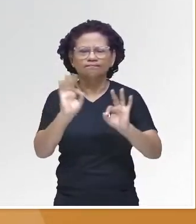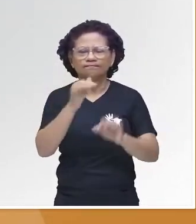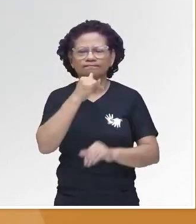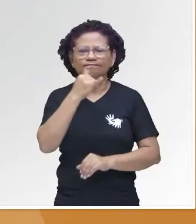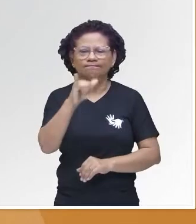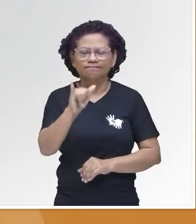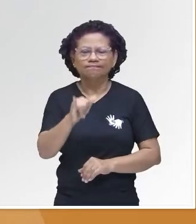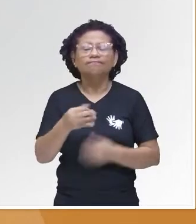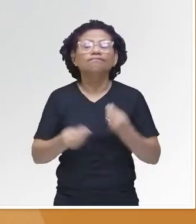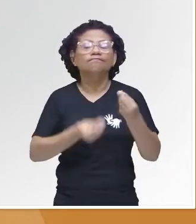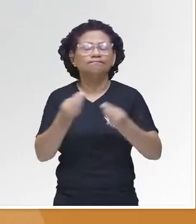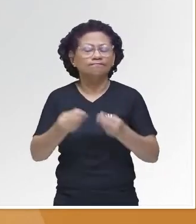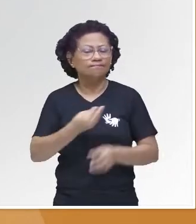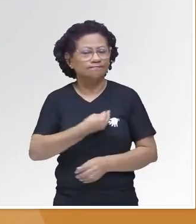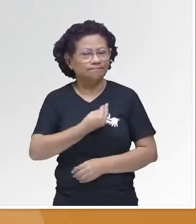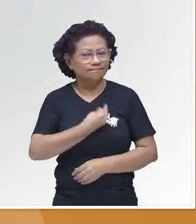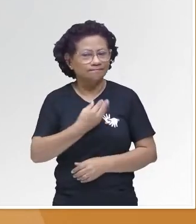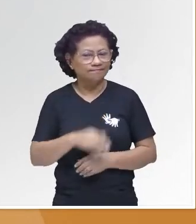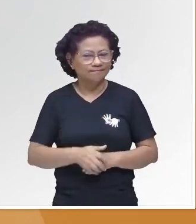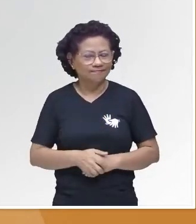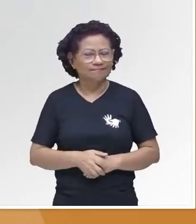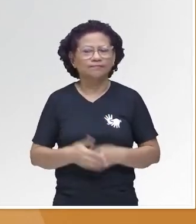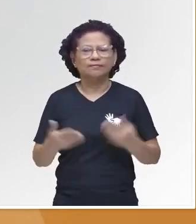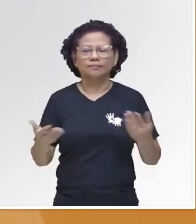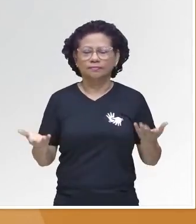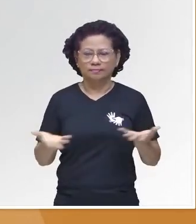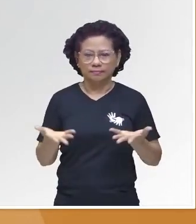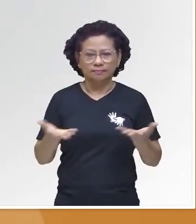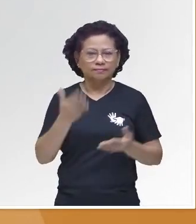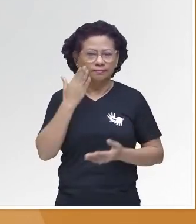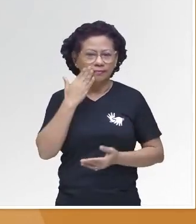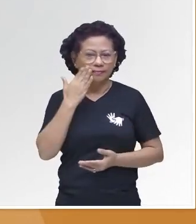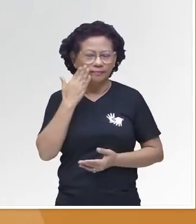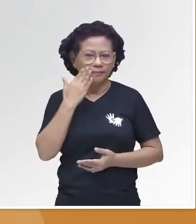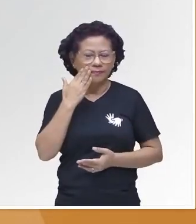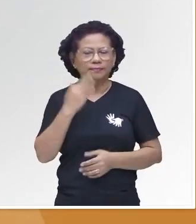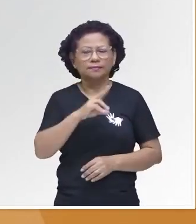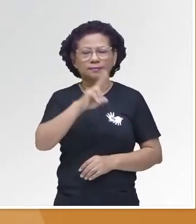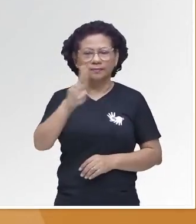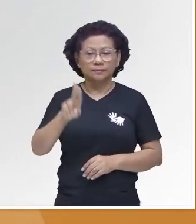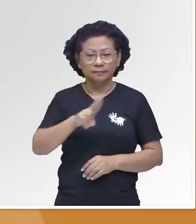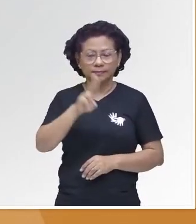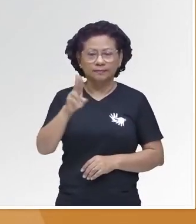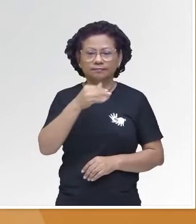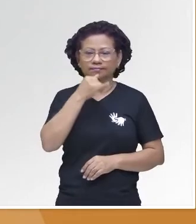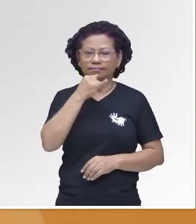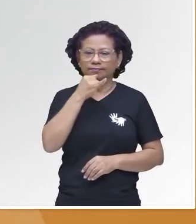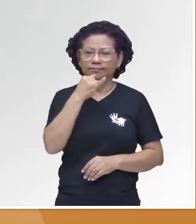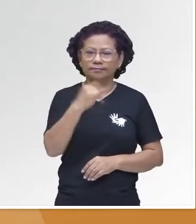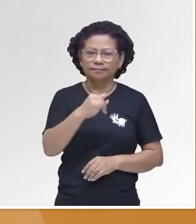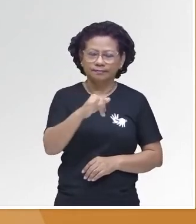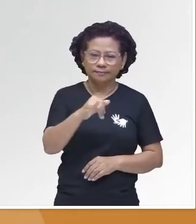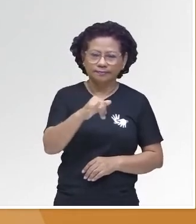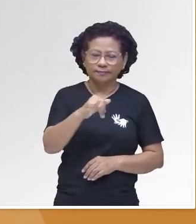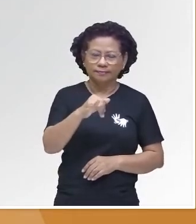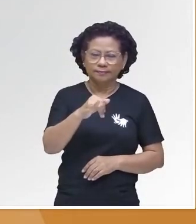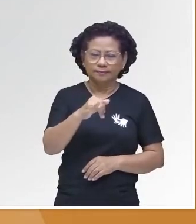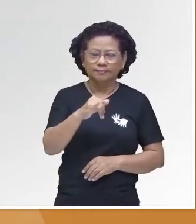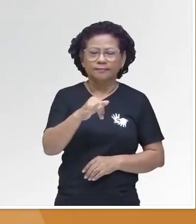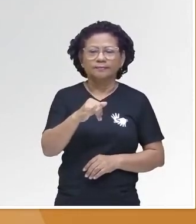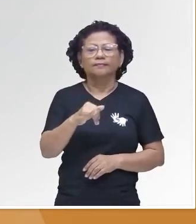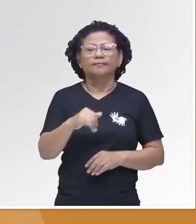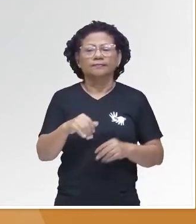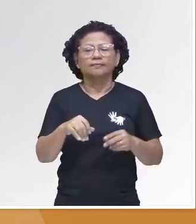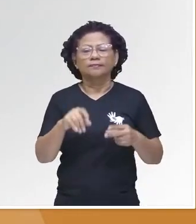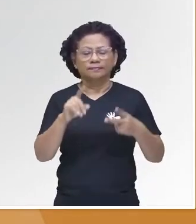essas energias. Então a gente vai verificar na aula de hoje as utilizações tanto das fontes renováveis